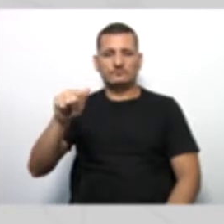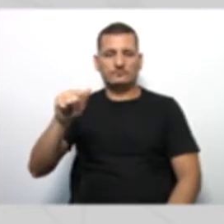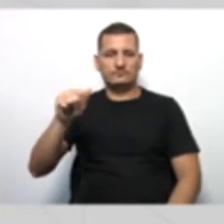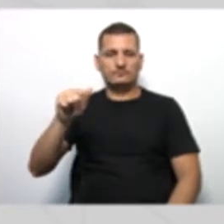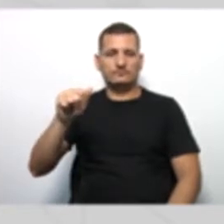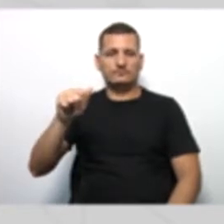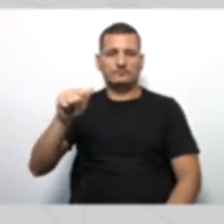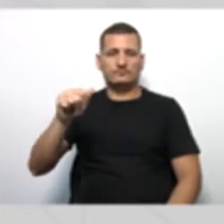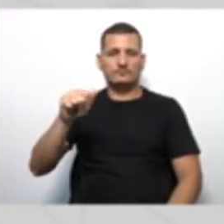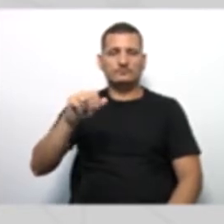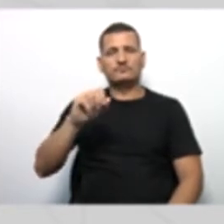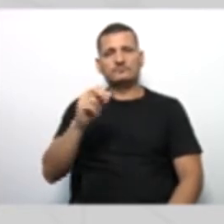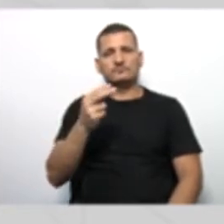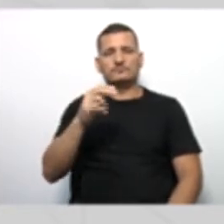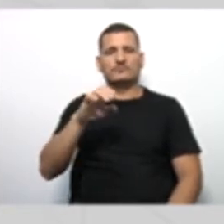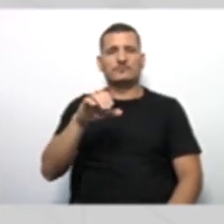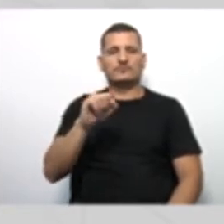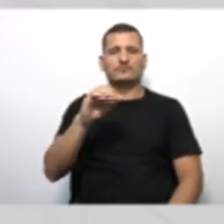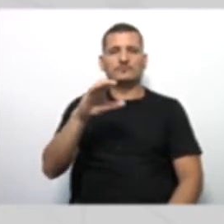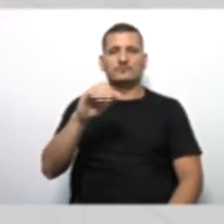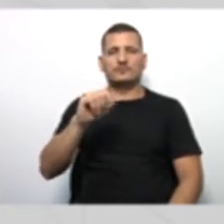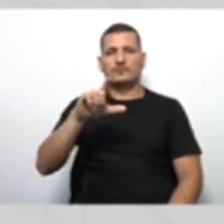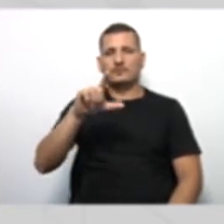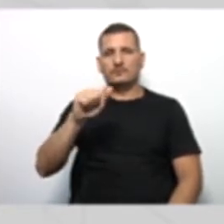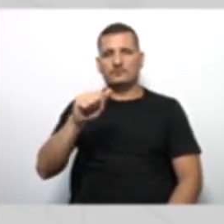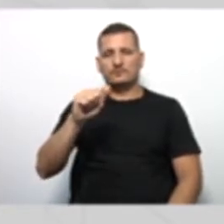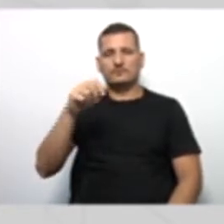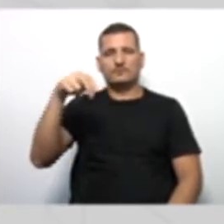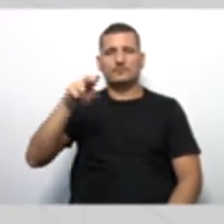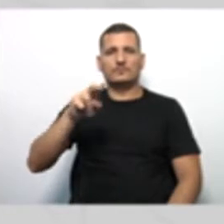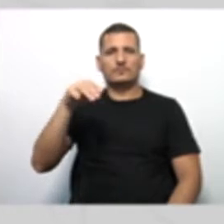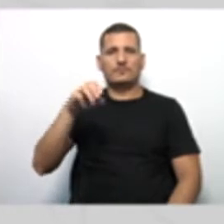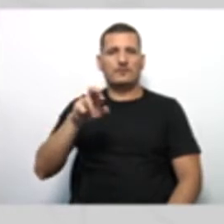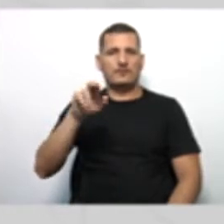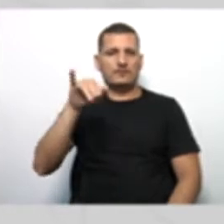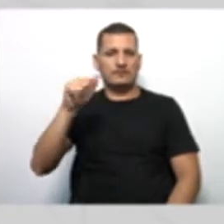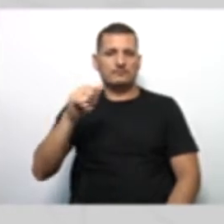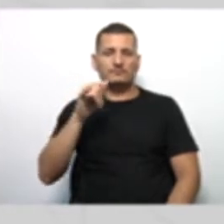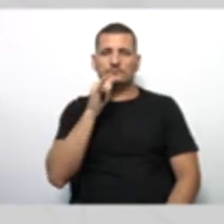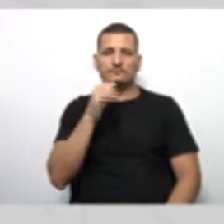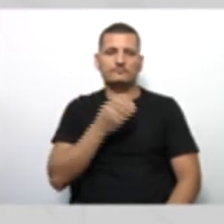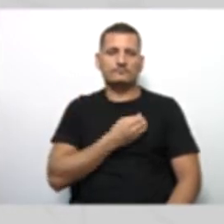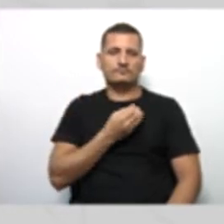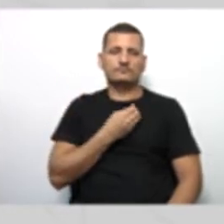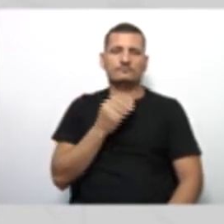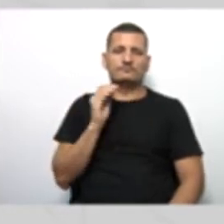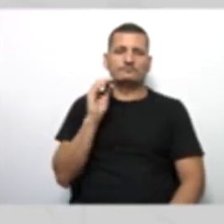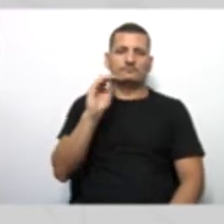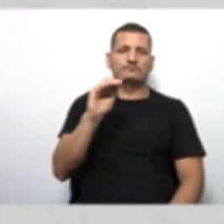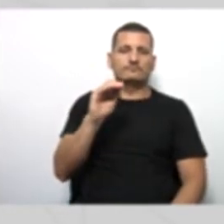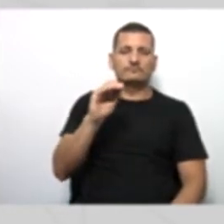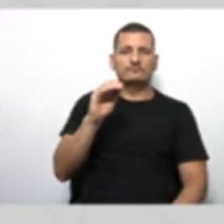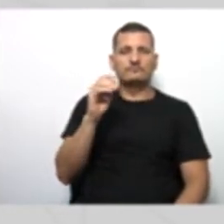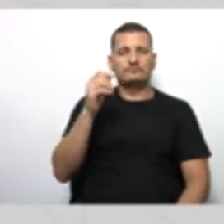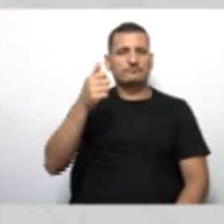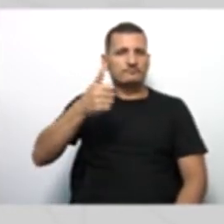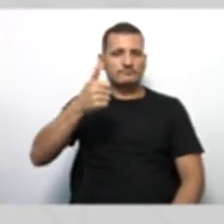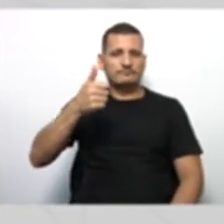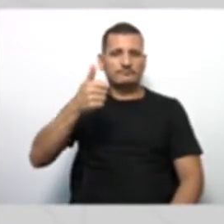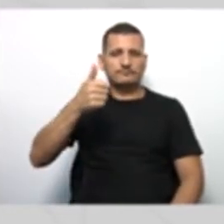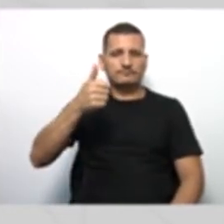O que a gente tem aqui? O objetivo do projeto. Tá? A gente vai sempre estar trabalhando em relação ao objetivo do nosso